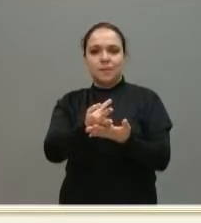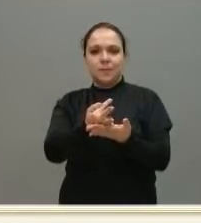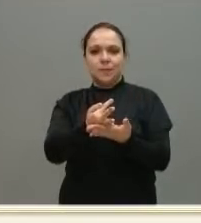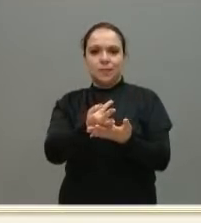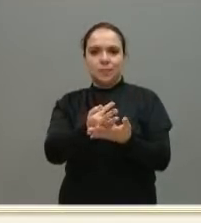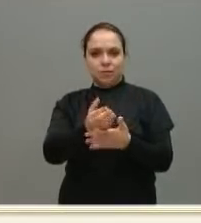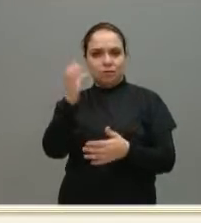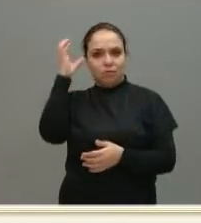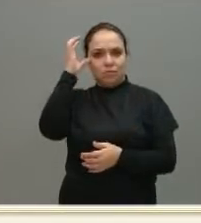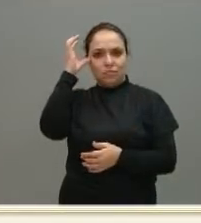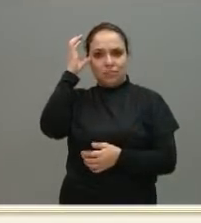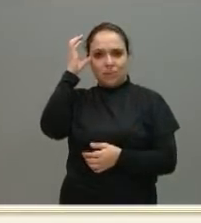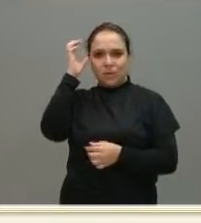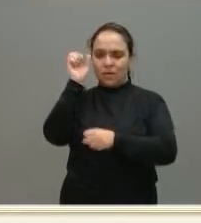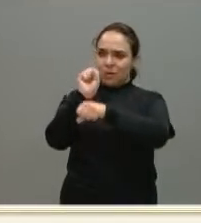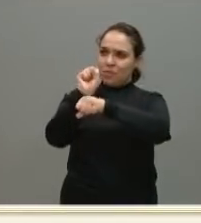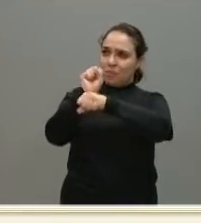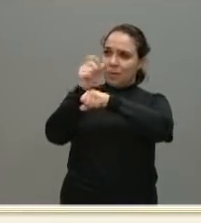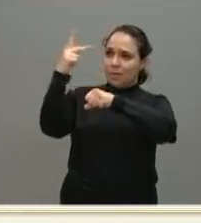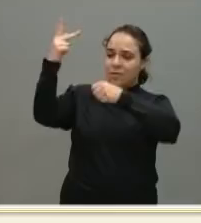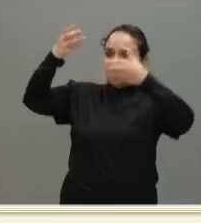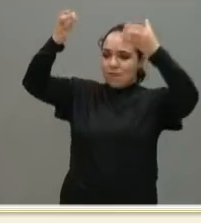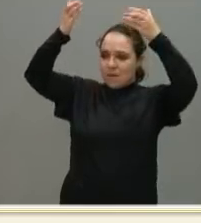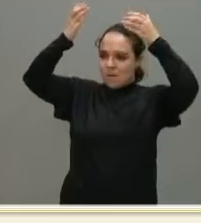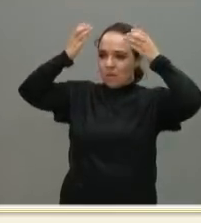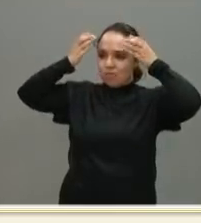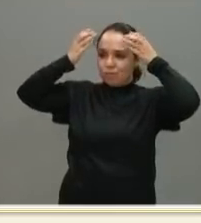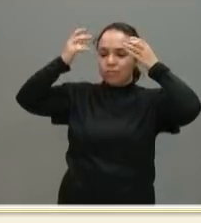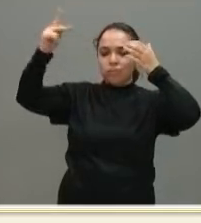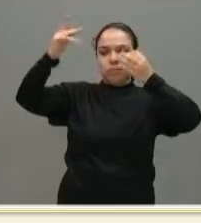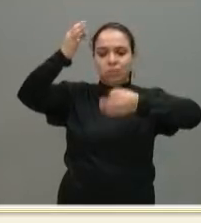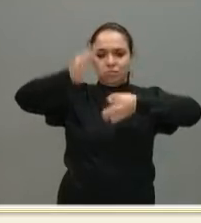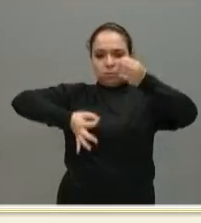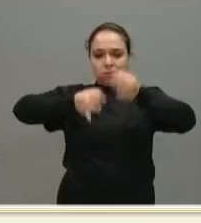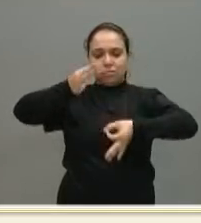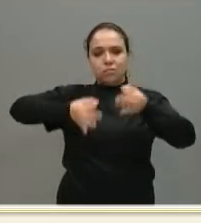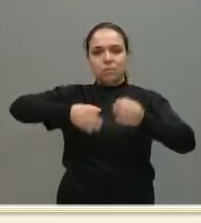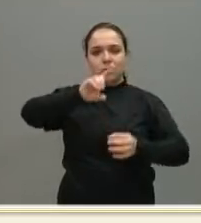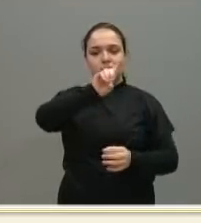consciência, o que me espera é a coroa da justiça.